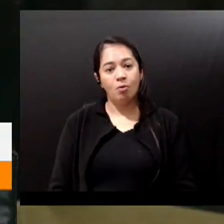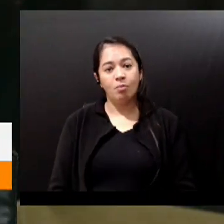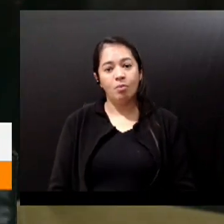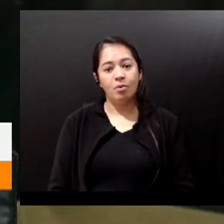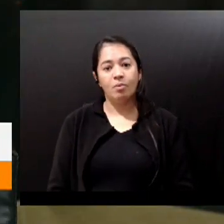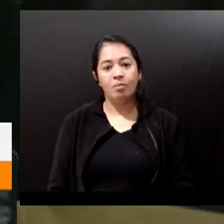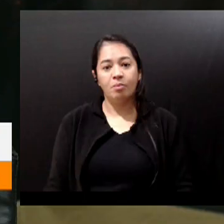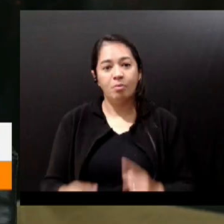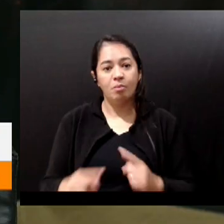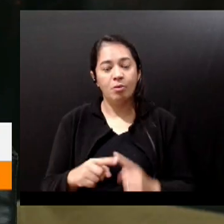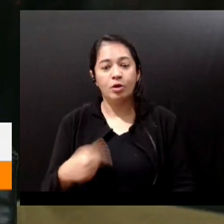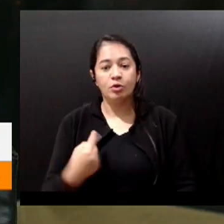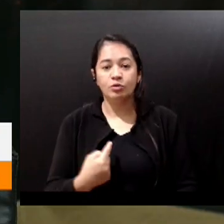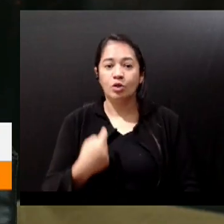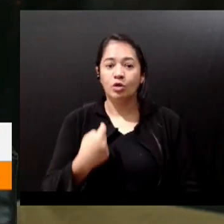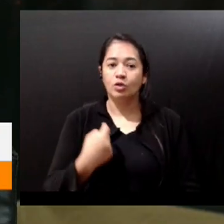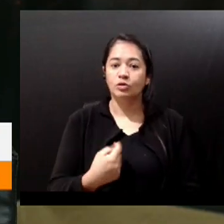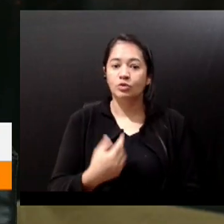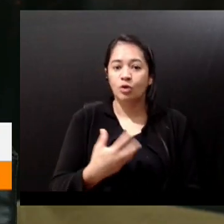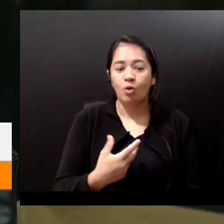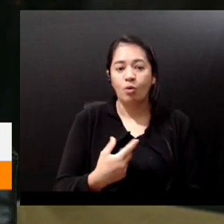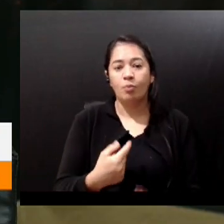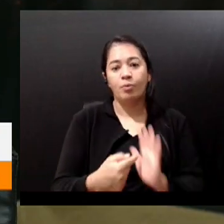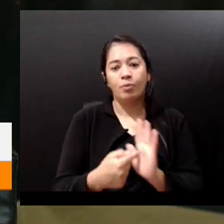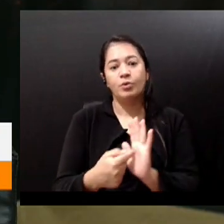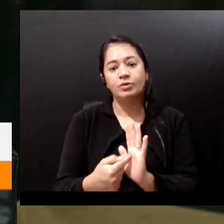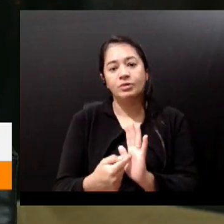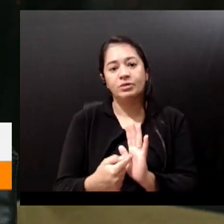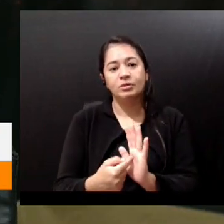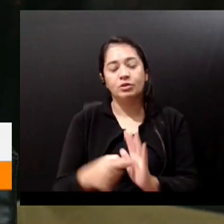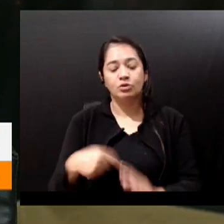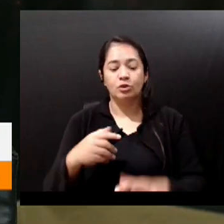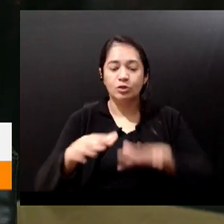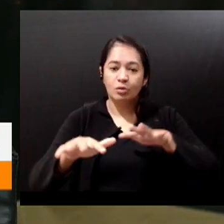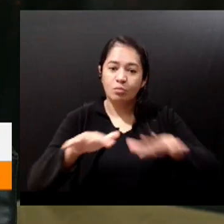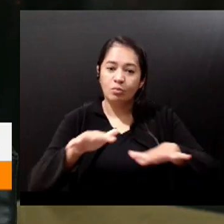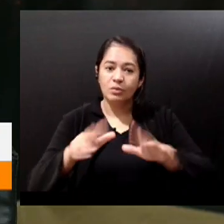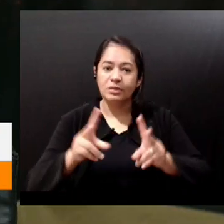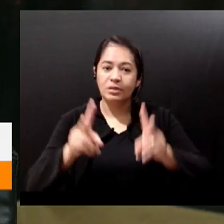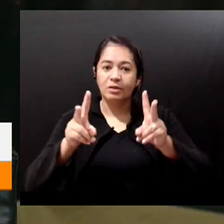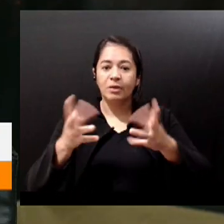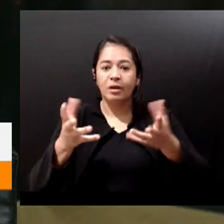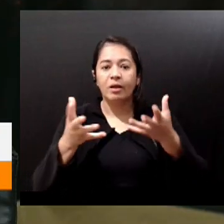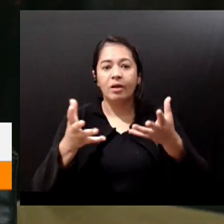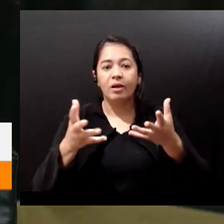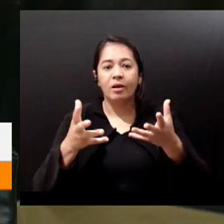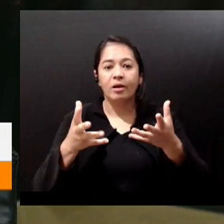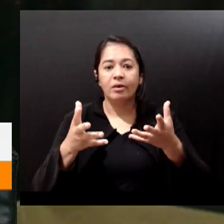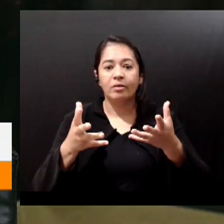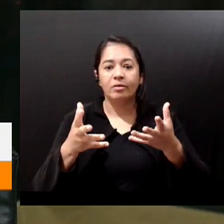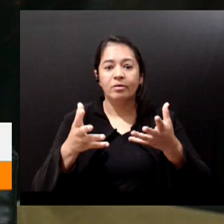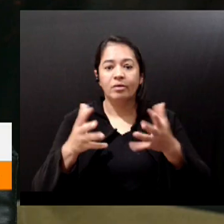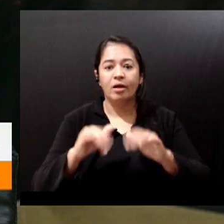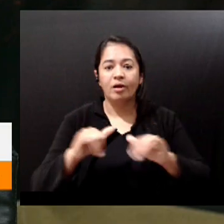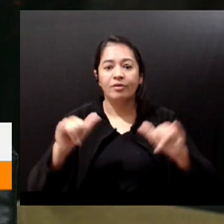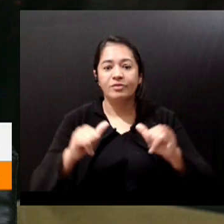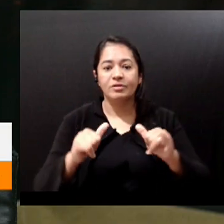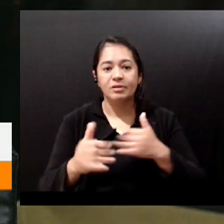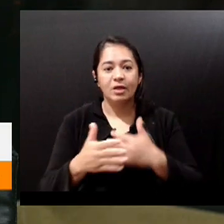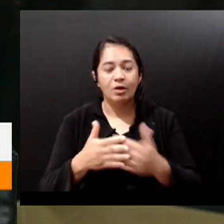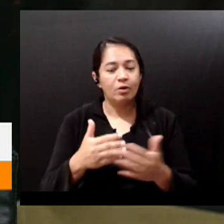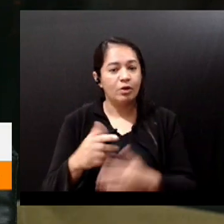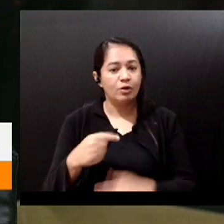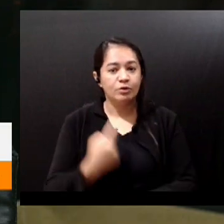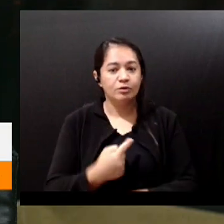o nosso corpo fala, os nossos movimentos, eles sempre querem dizer alguma coisa sobre Uhum. nós. E aí a Samara